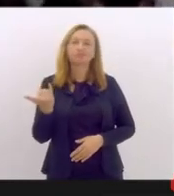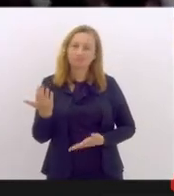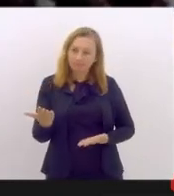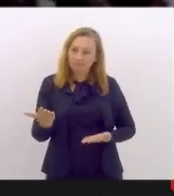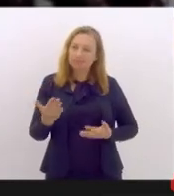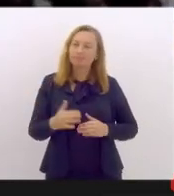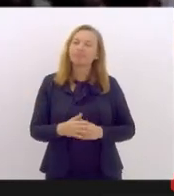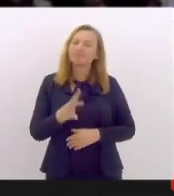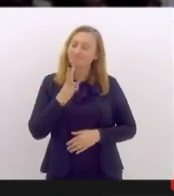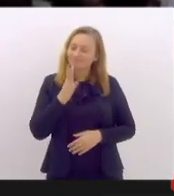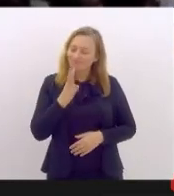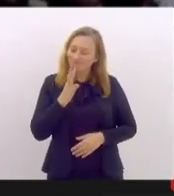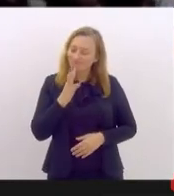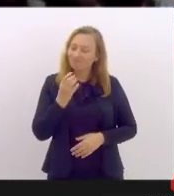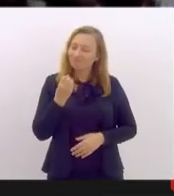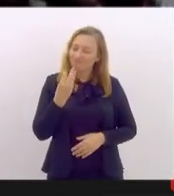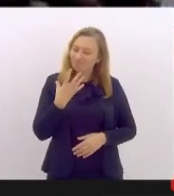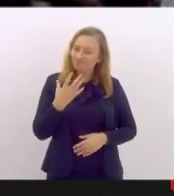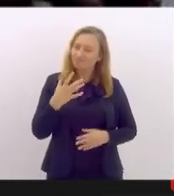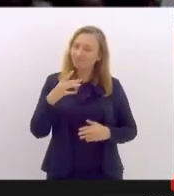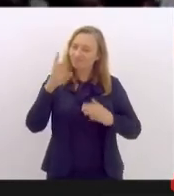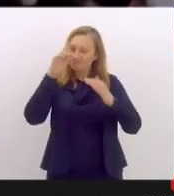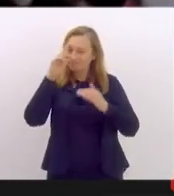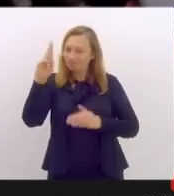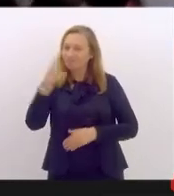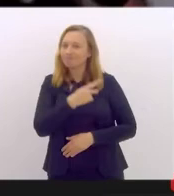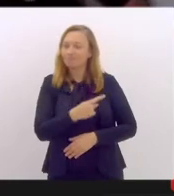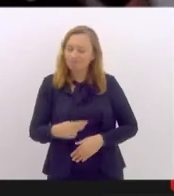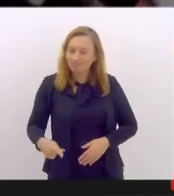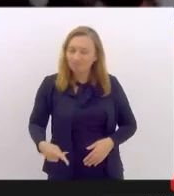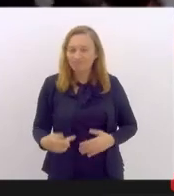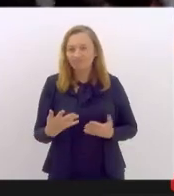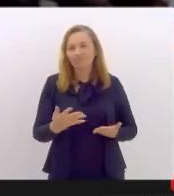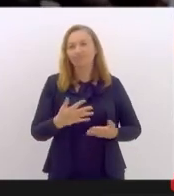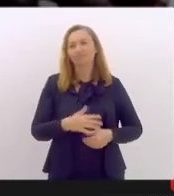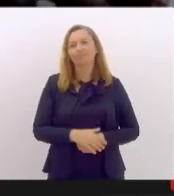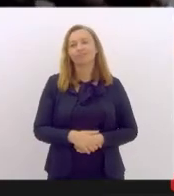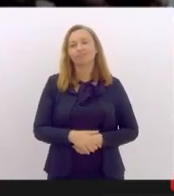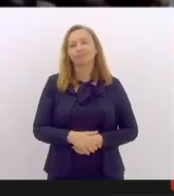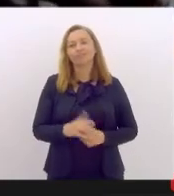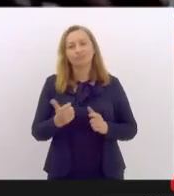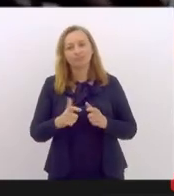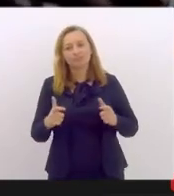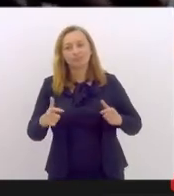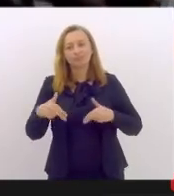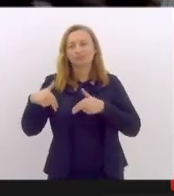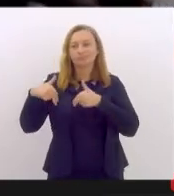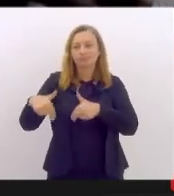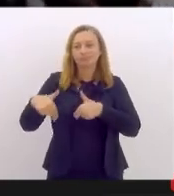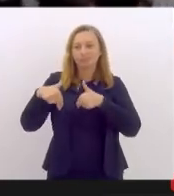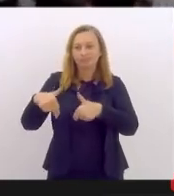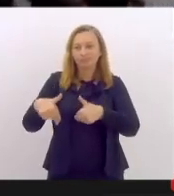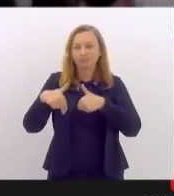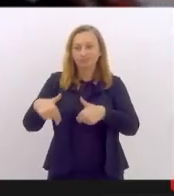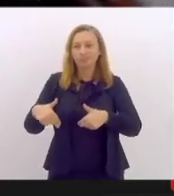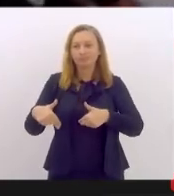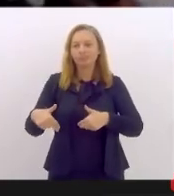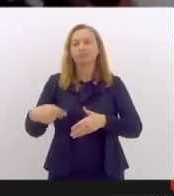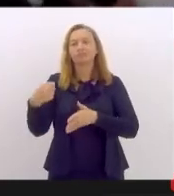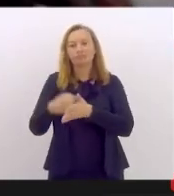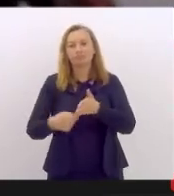conhece tão bem coreógrafo artista um dos nossos grandes ativistas da causa negra